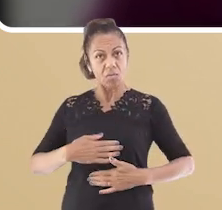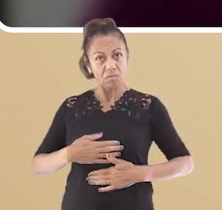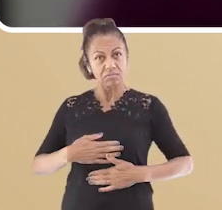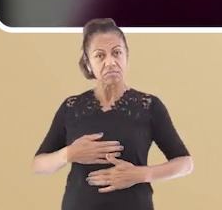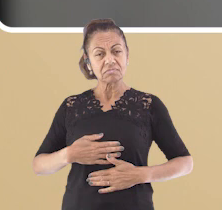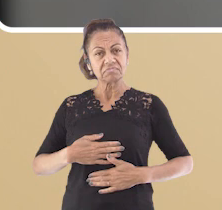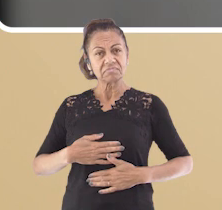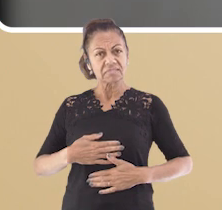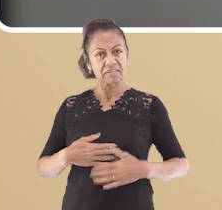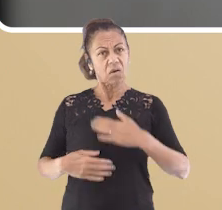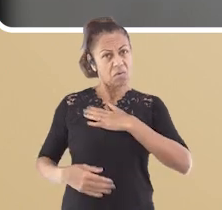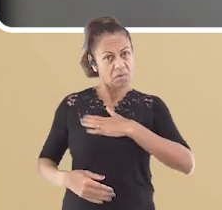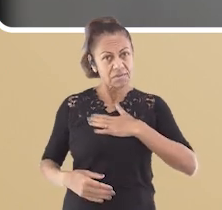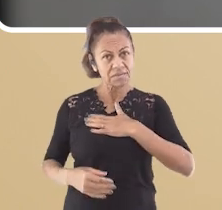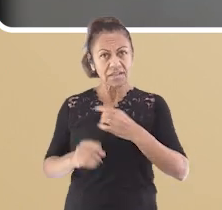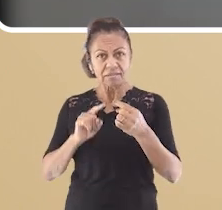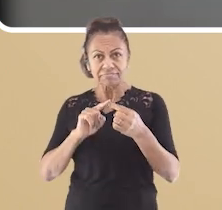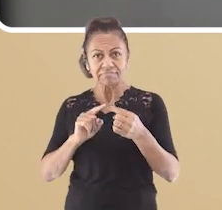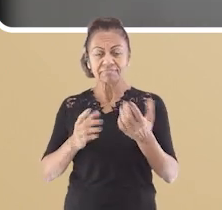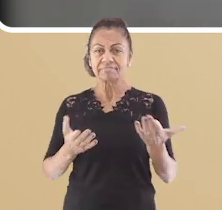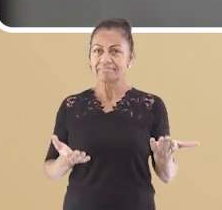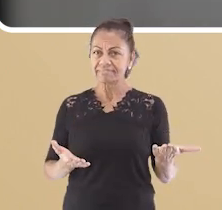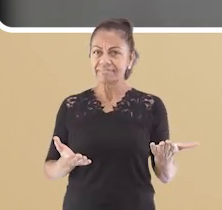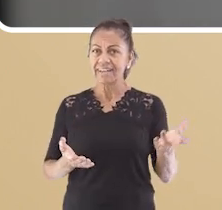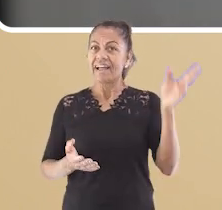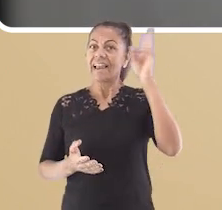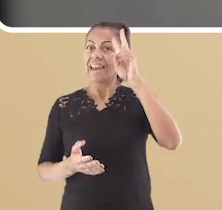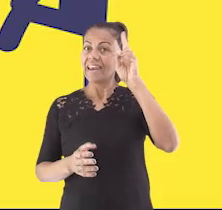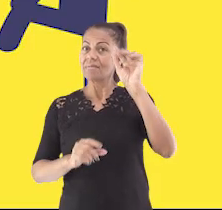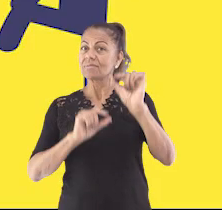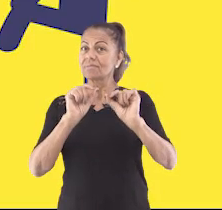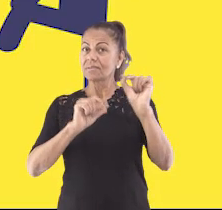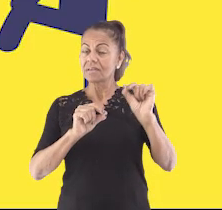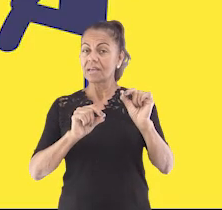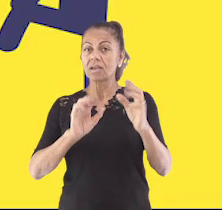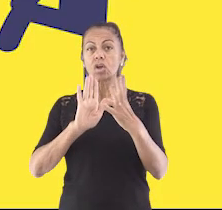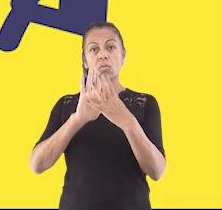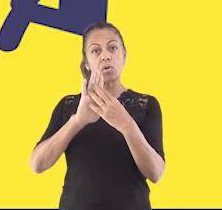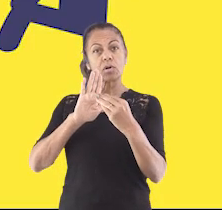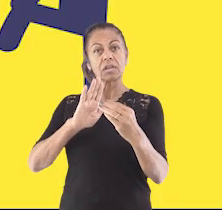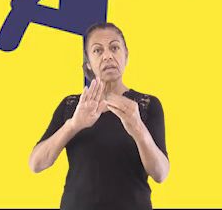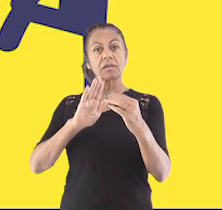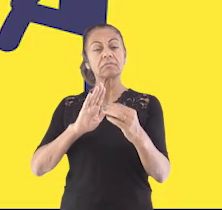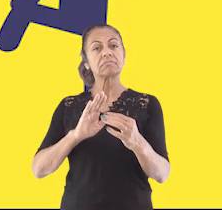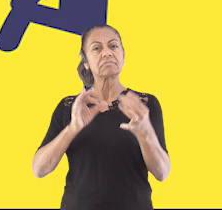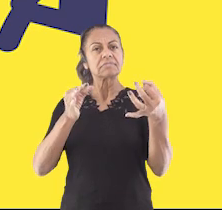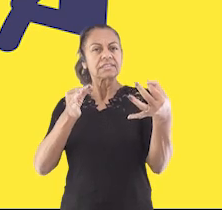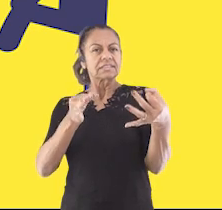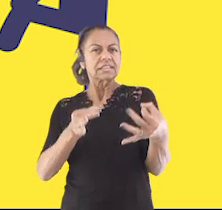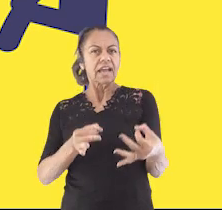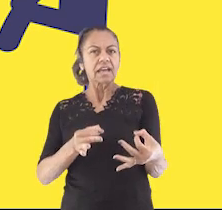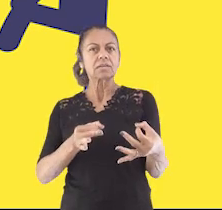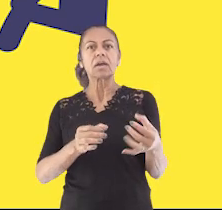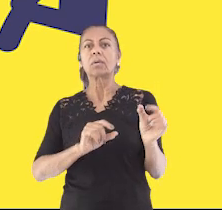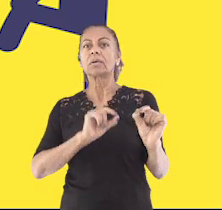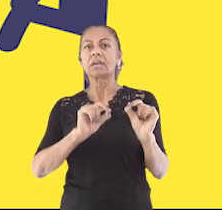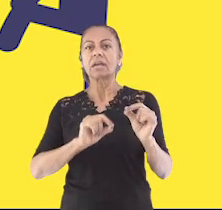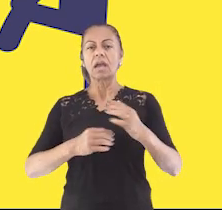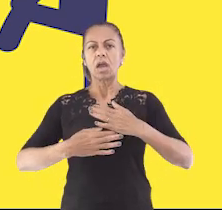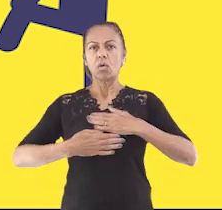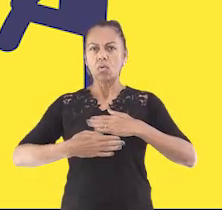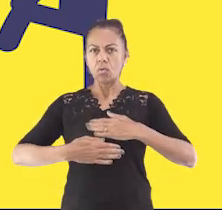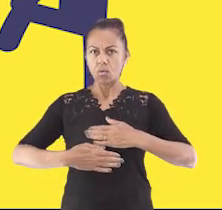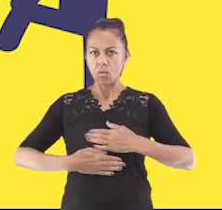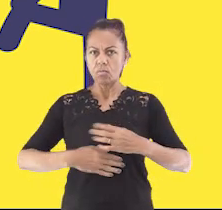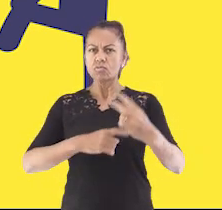quilos. Estou satisfeito com o meu corpo e não mudaria nada nele. E você, está satisfeito com o seu corpo? Mudaria